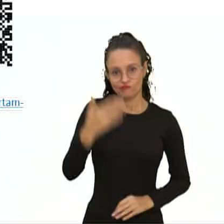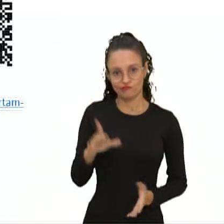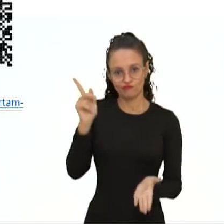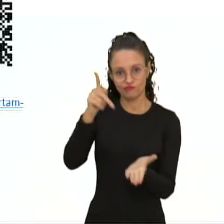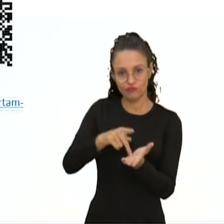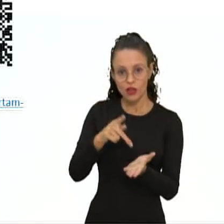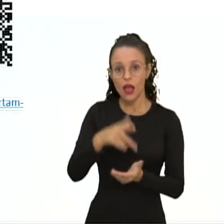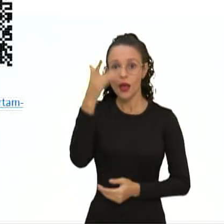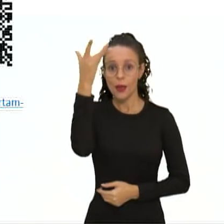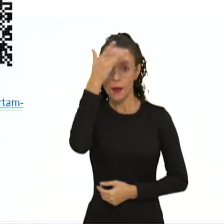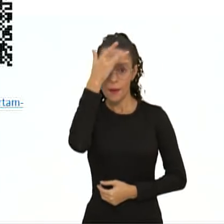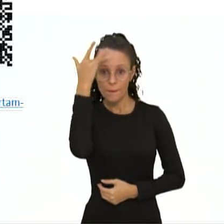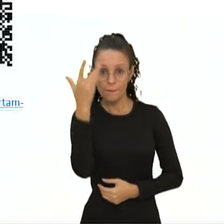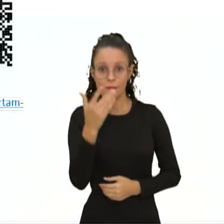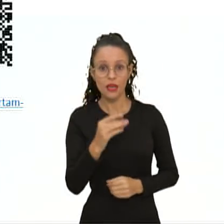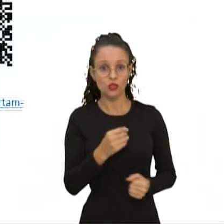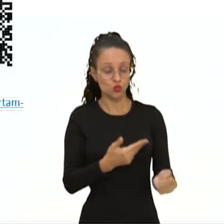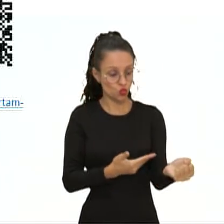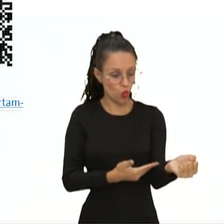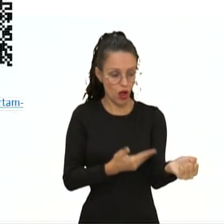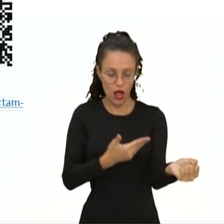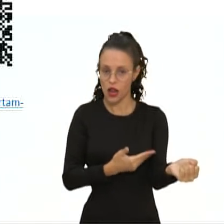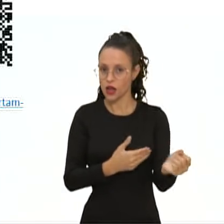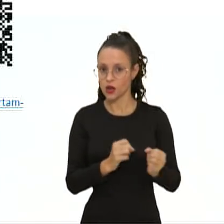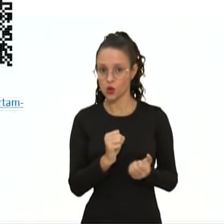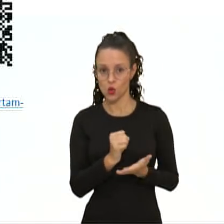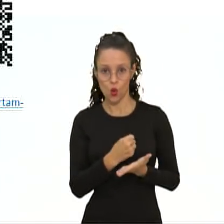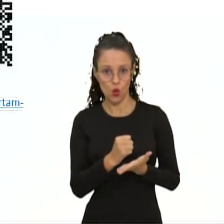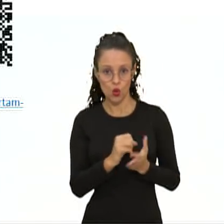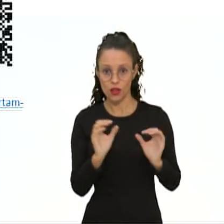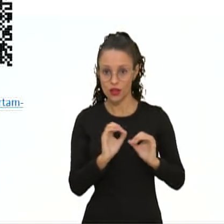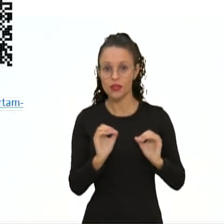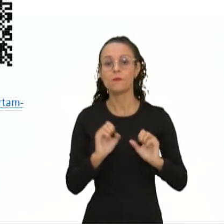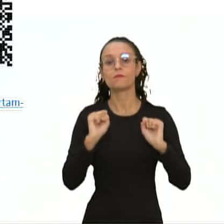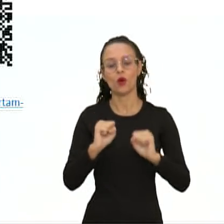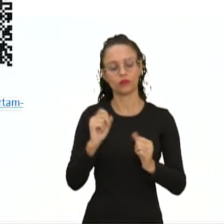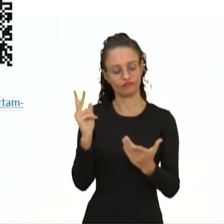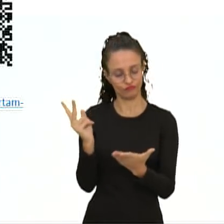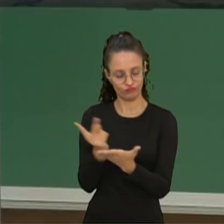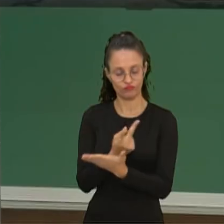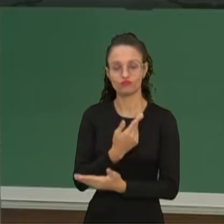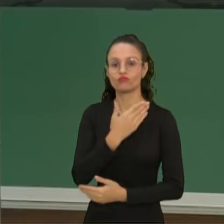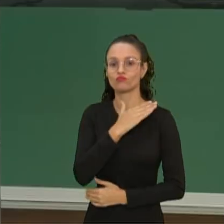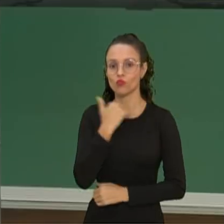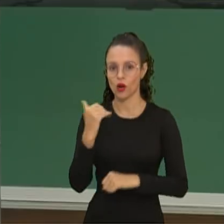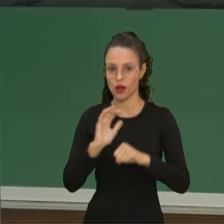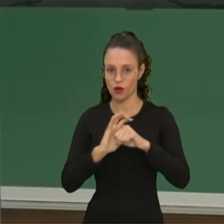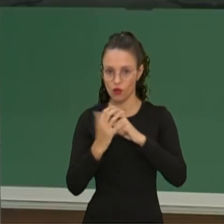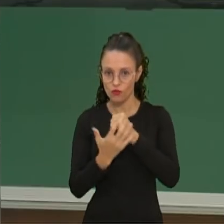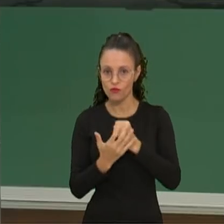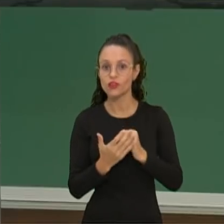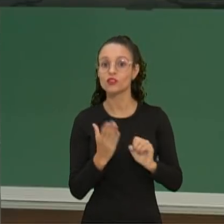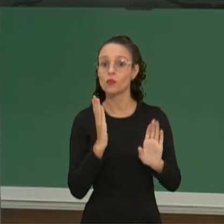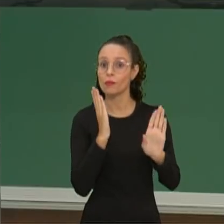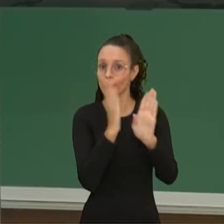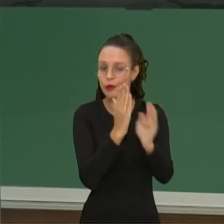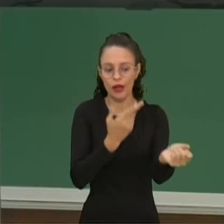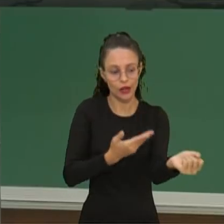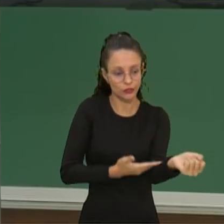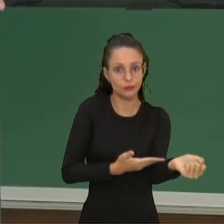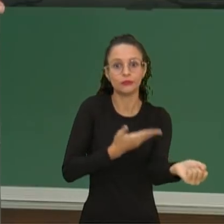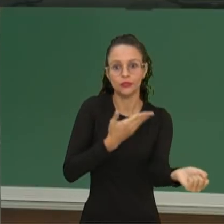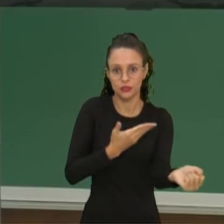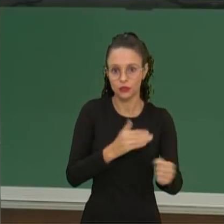uma pessoa que não está com a sua pressão controlada morrer com o Covid, ela dobra, tá? Então isso é muito preocupante, né?